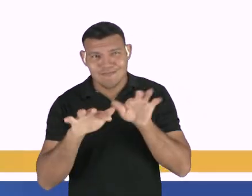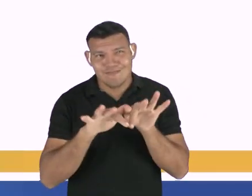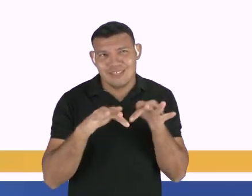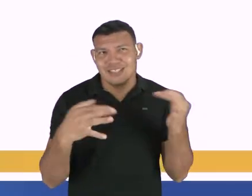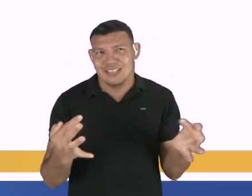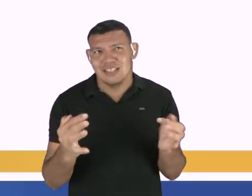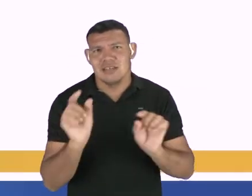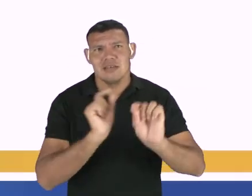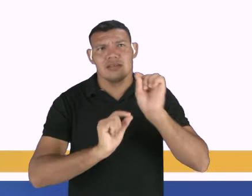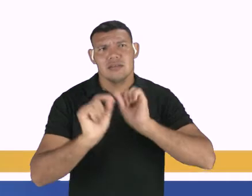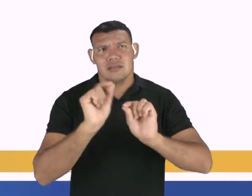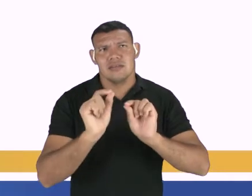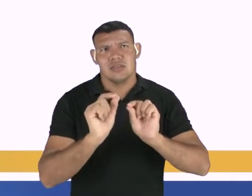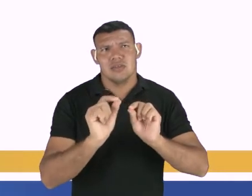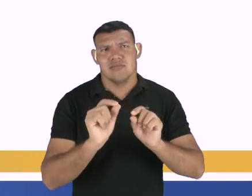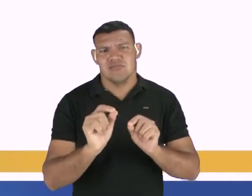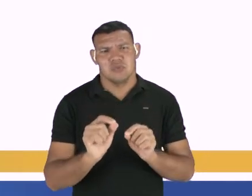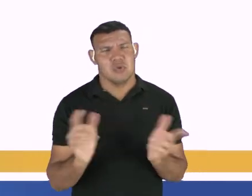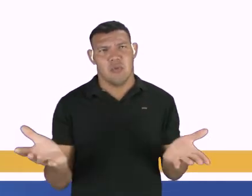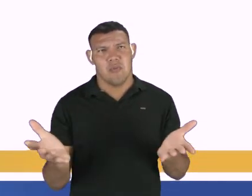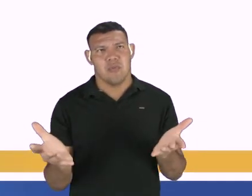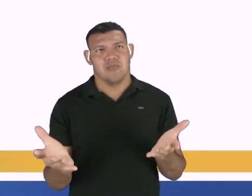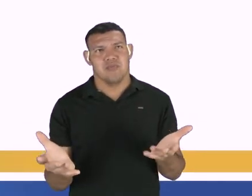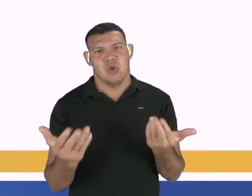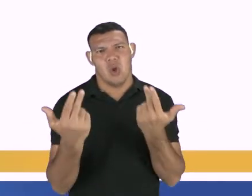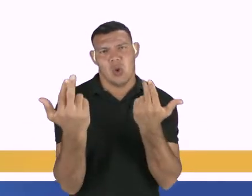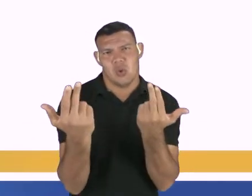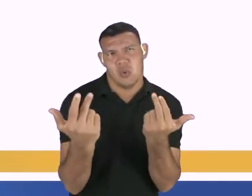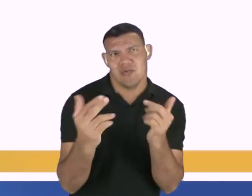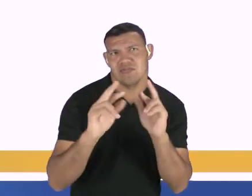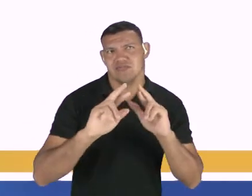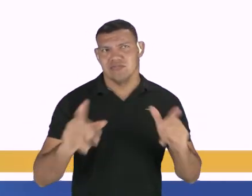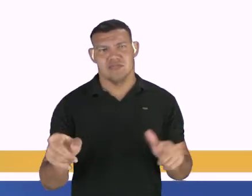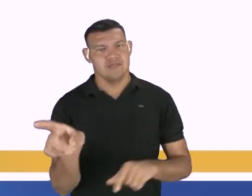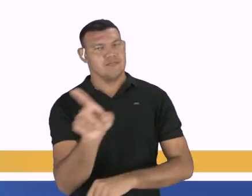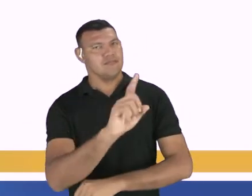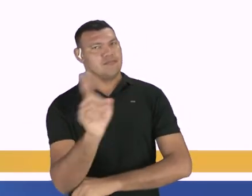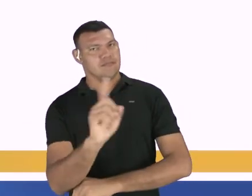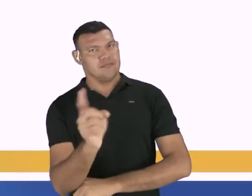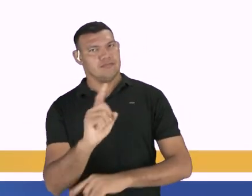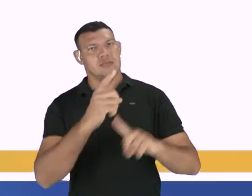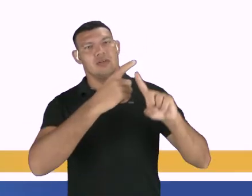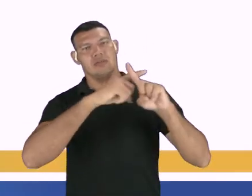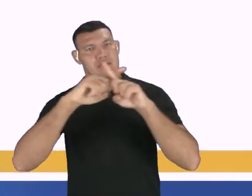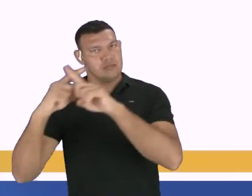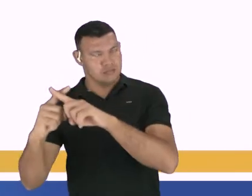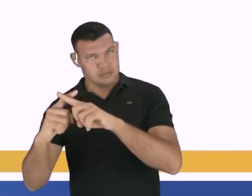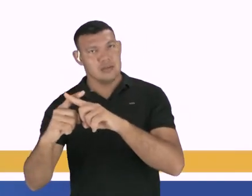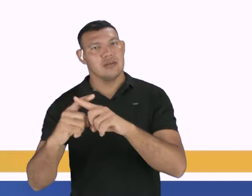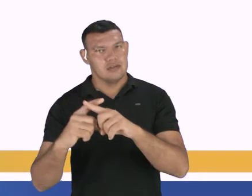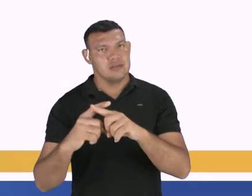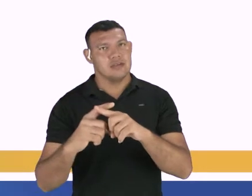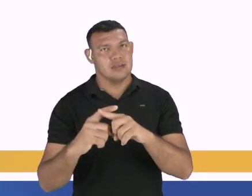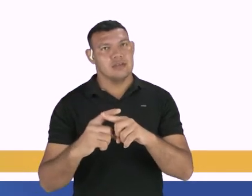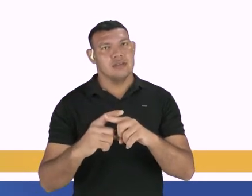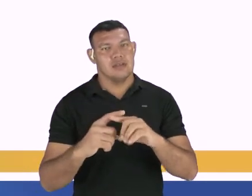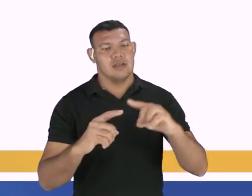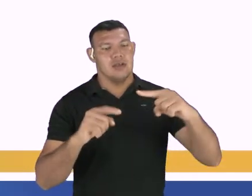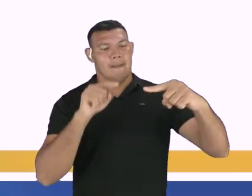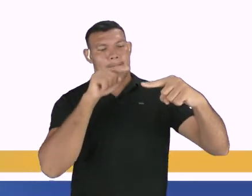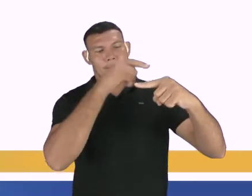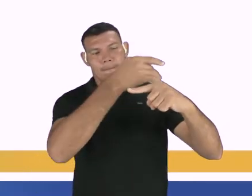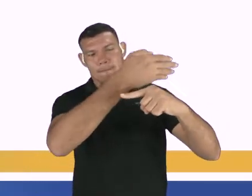não levo em consideração denominadores iguais ou diferentes. Na multiplicação sempre vai se multiplicar numeradores com